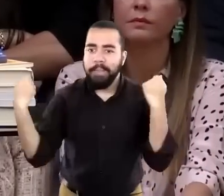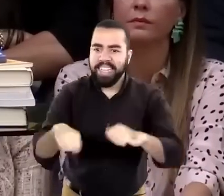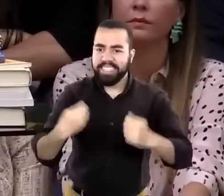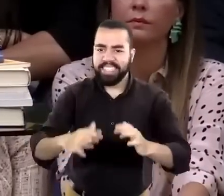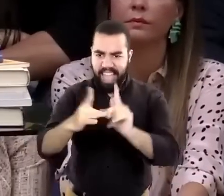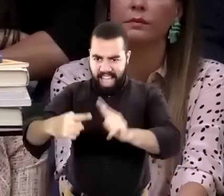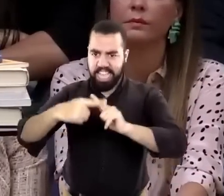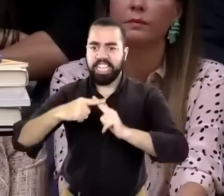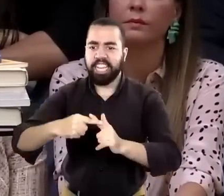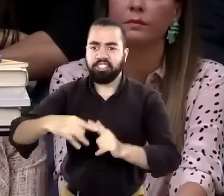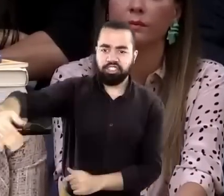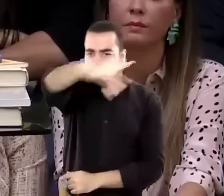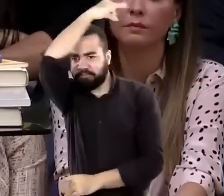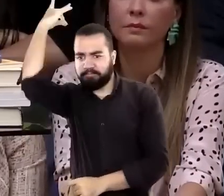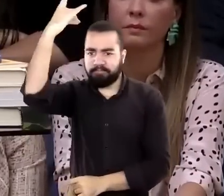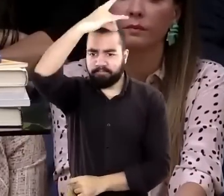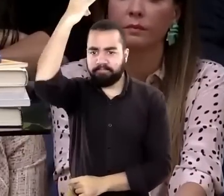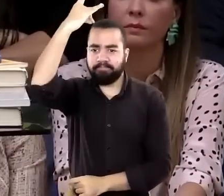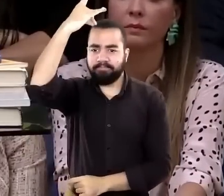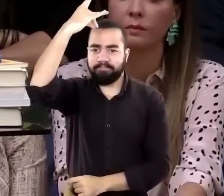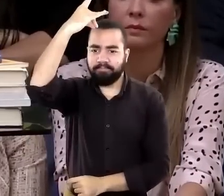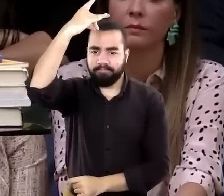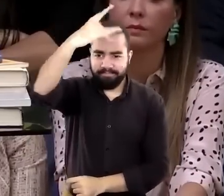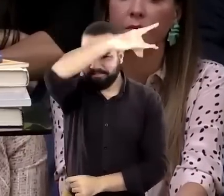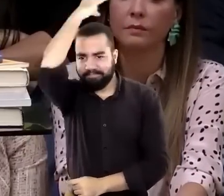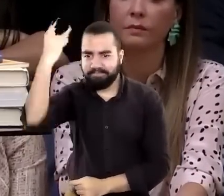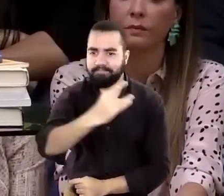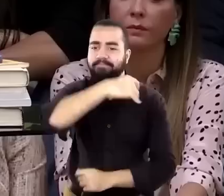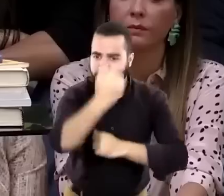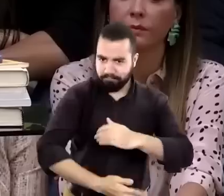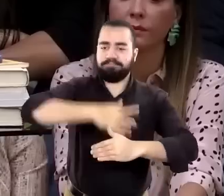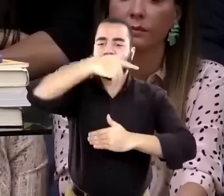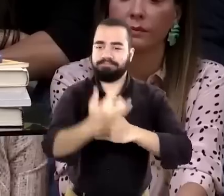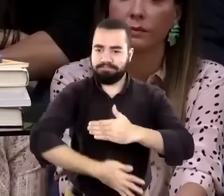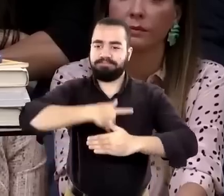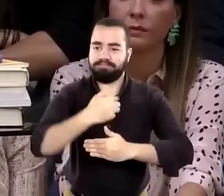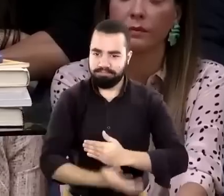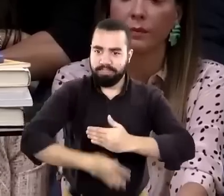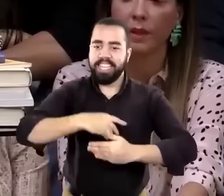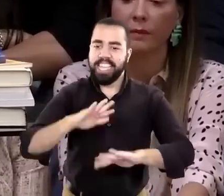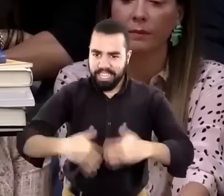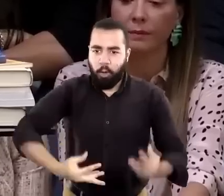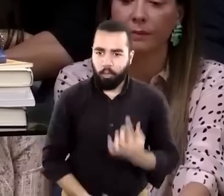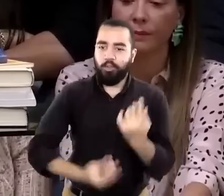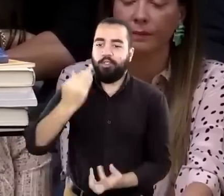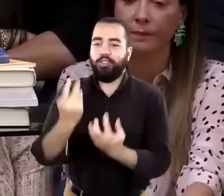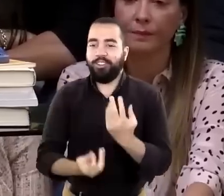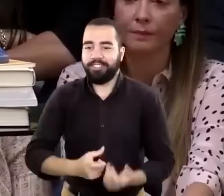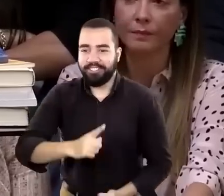igreja seja saturada como um pavio de estopa do azeite do Espírito Santo de Deus. Mas em quarto lugar, a